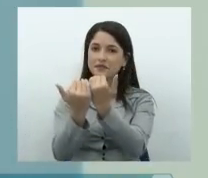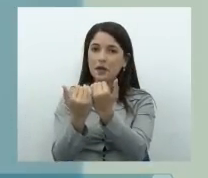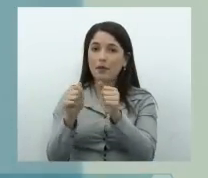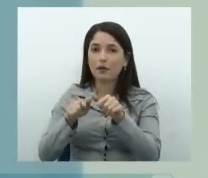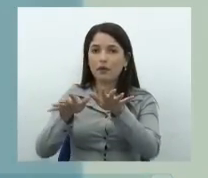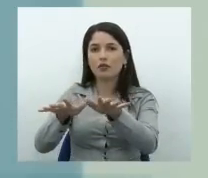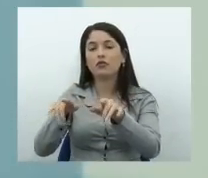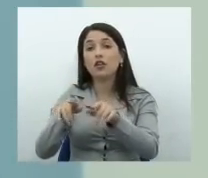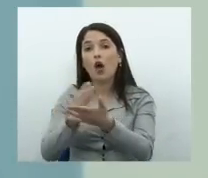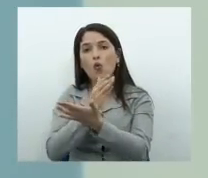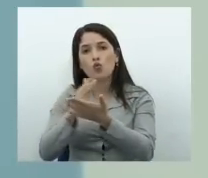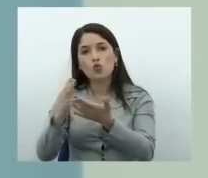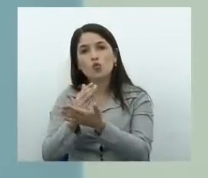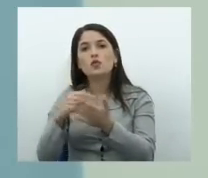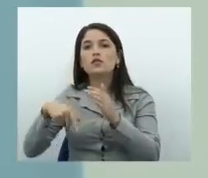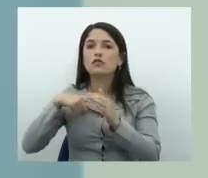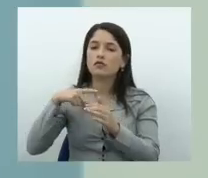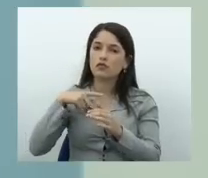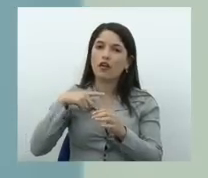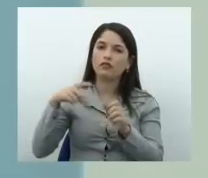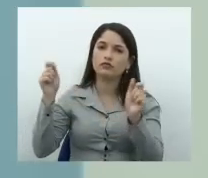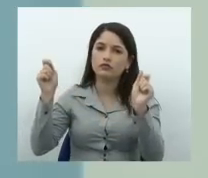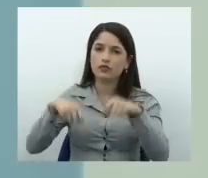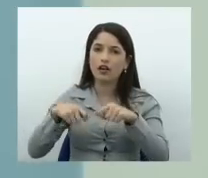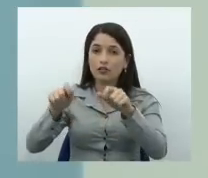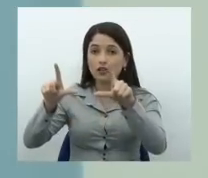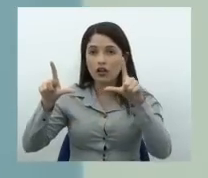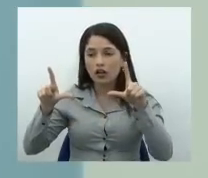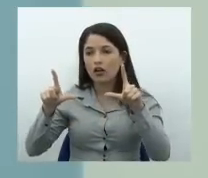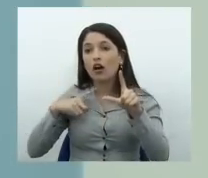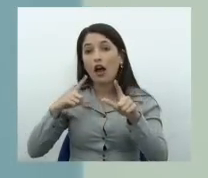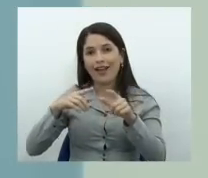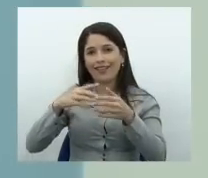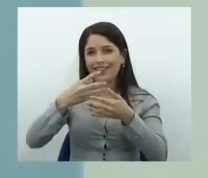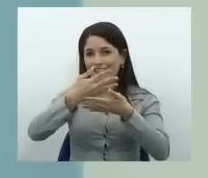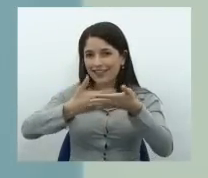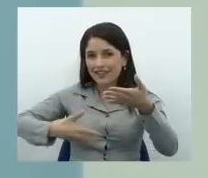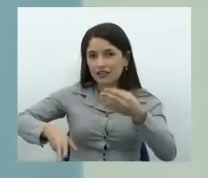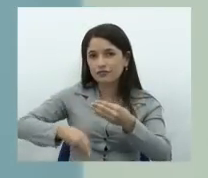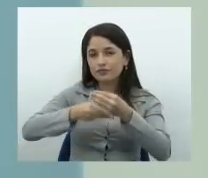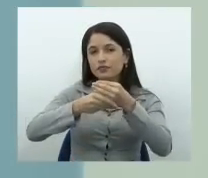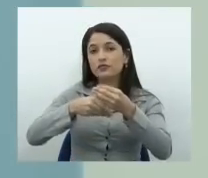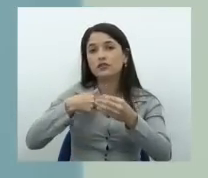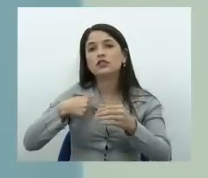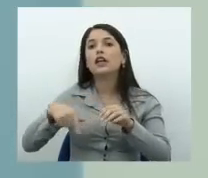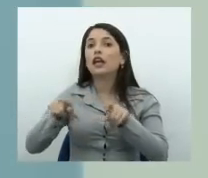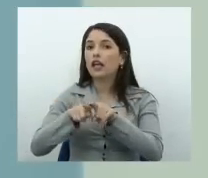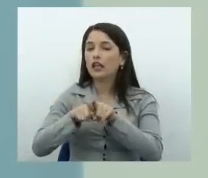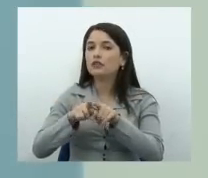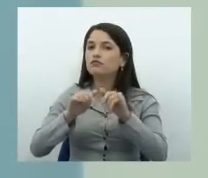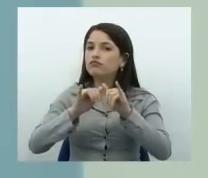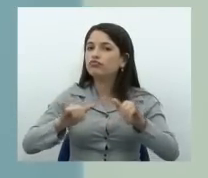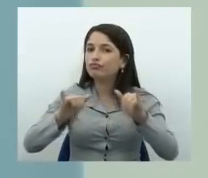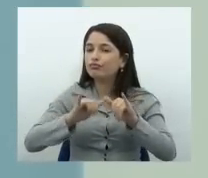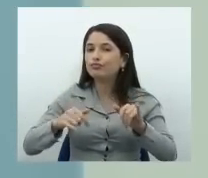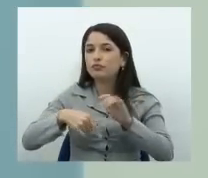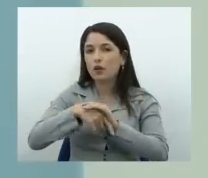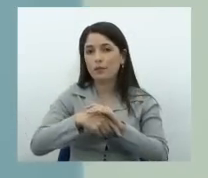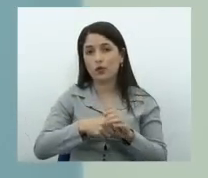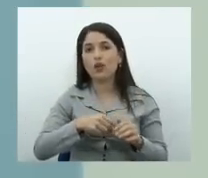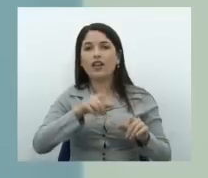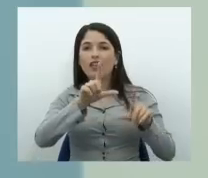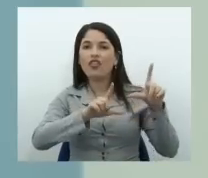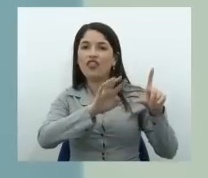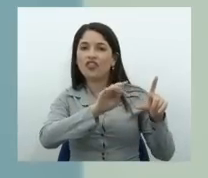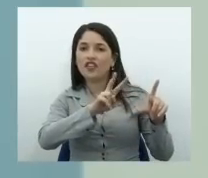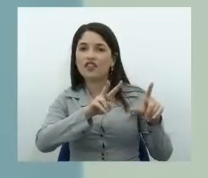veículos da cidade. Vou repetir porque tem um que me pediram para acrescentar na lista. Então, retransmitem o nosso sinal a TV Guarulhos, que é o canal 3 da NET,